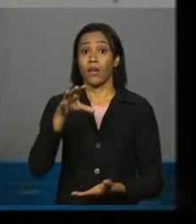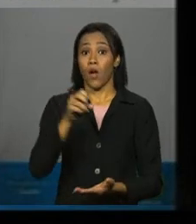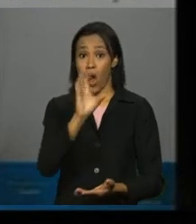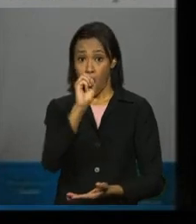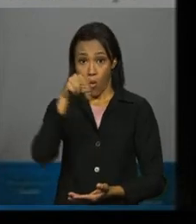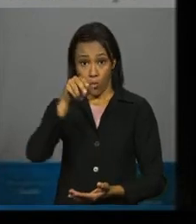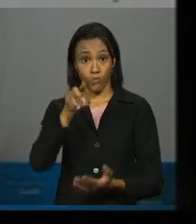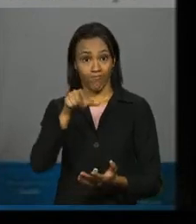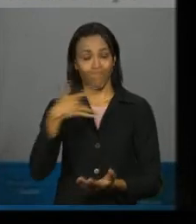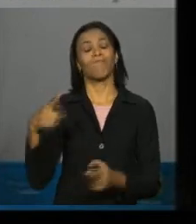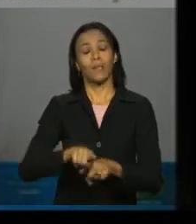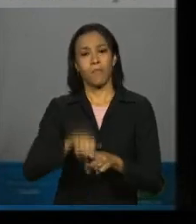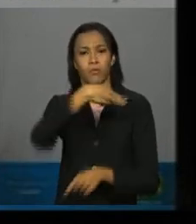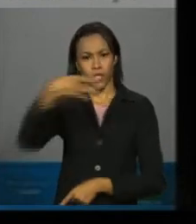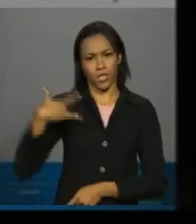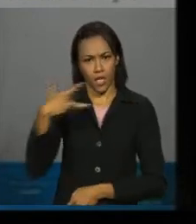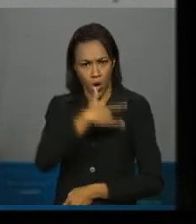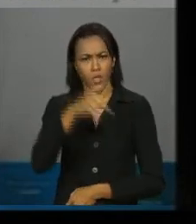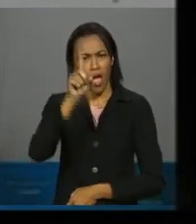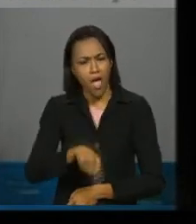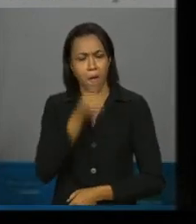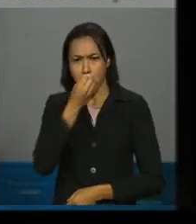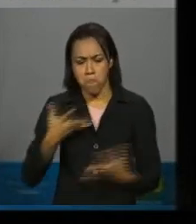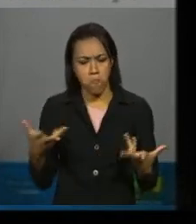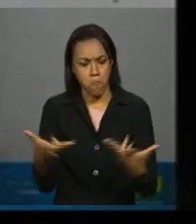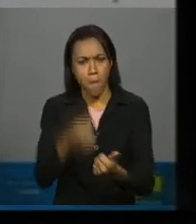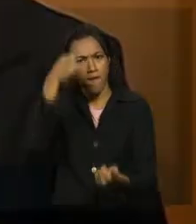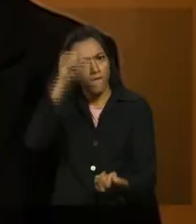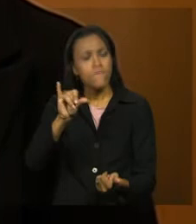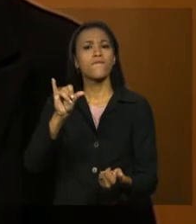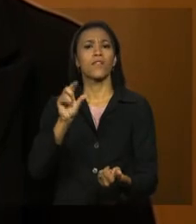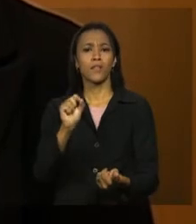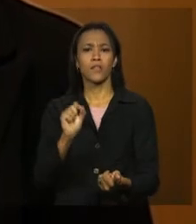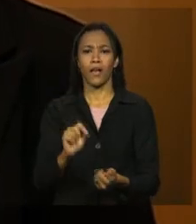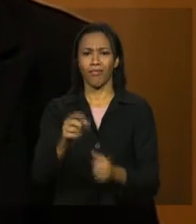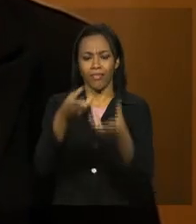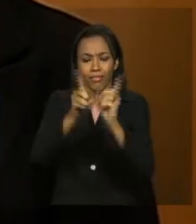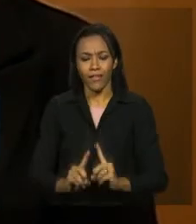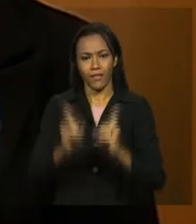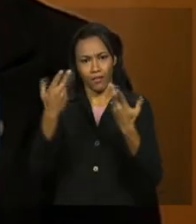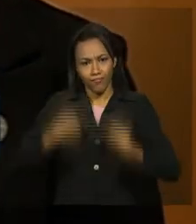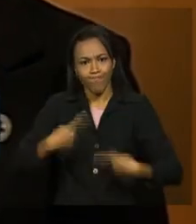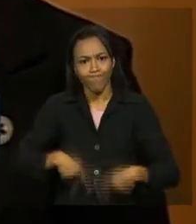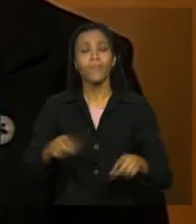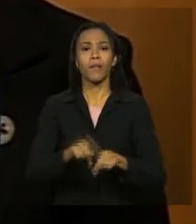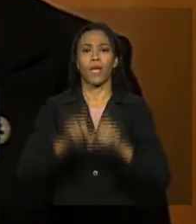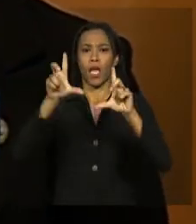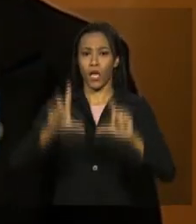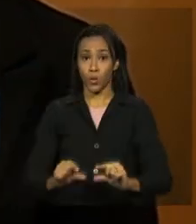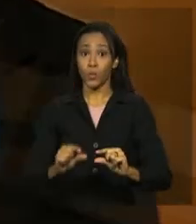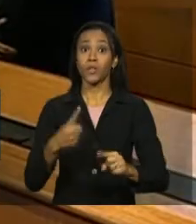Mundial de Saúde e pelo Ministério aumento bastante eficiente na previsão na prevenção da deficiência estima-se que